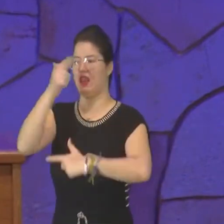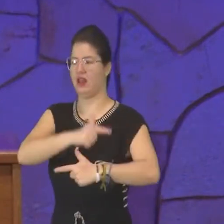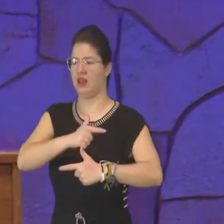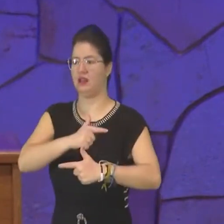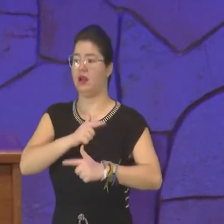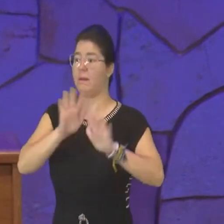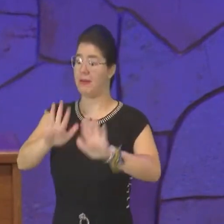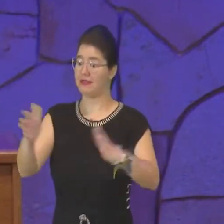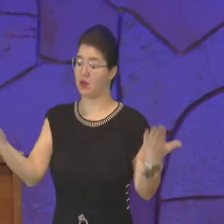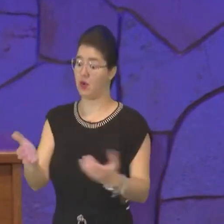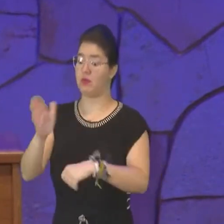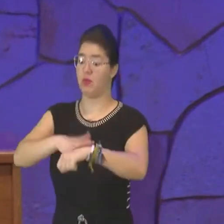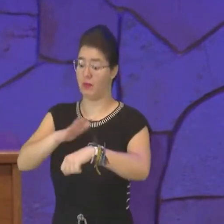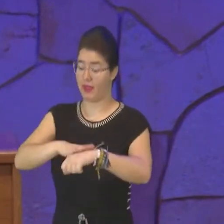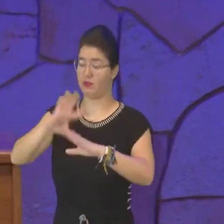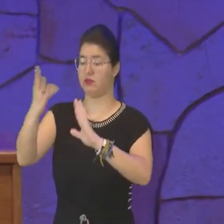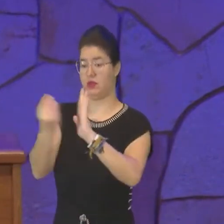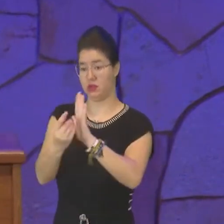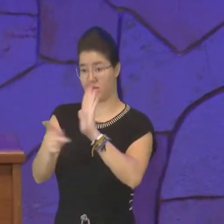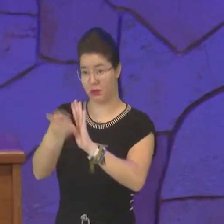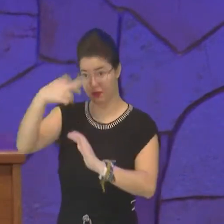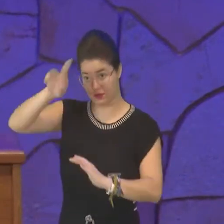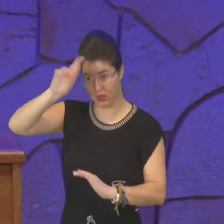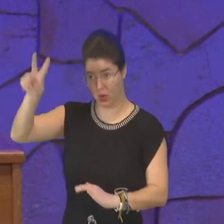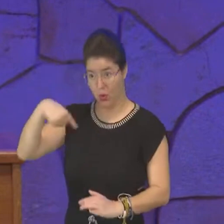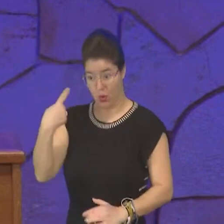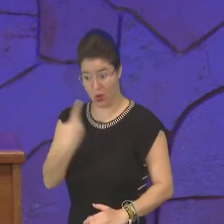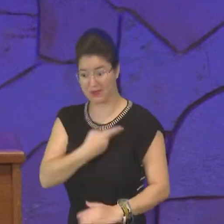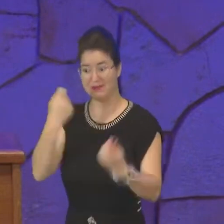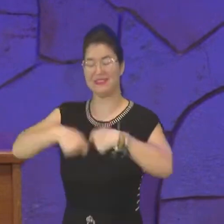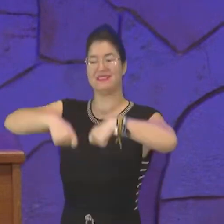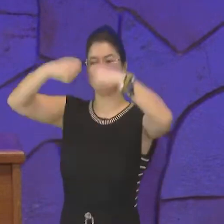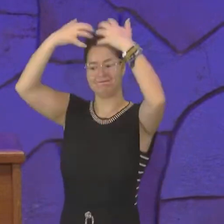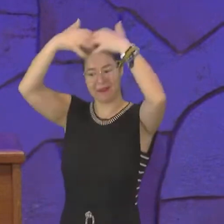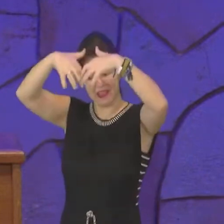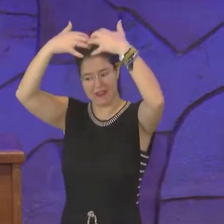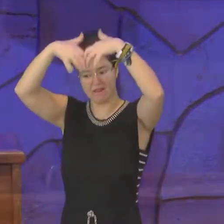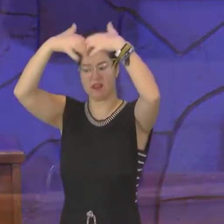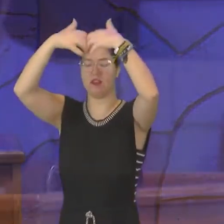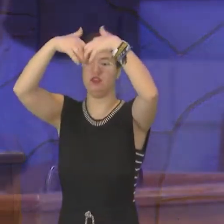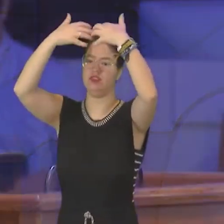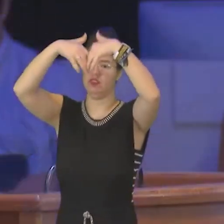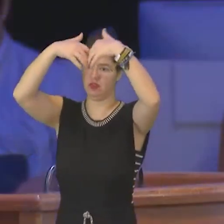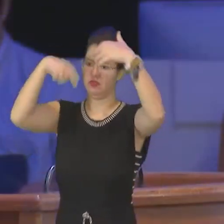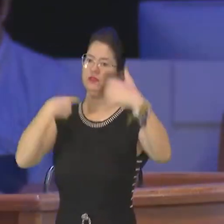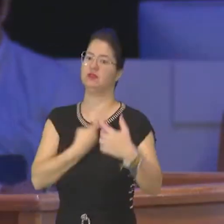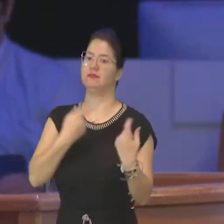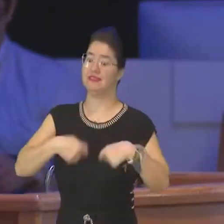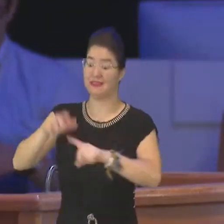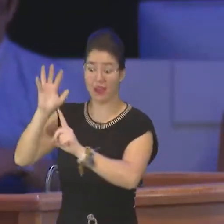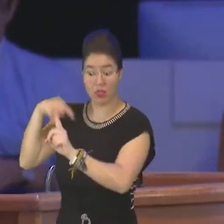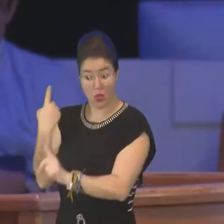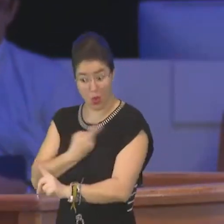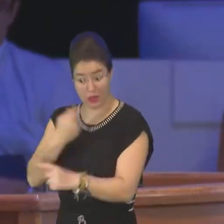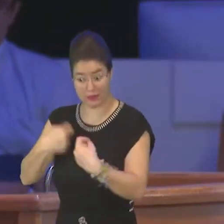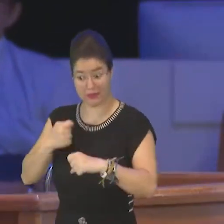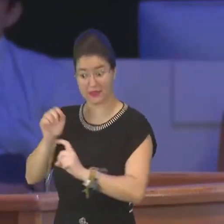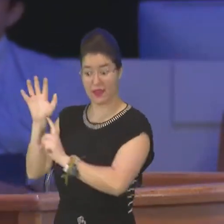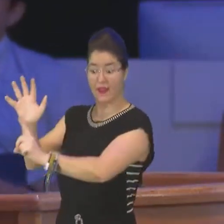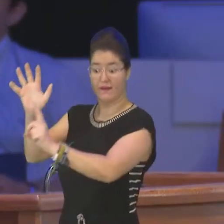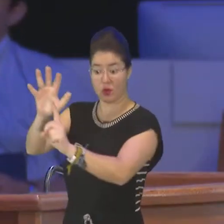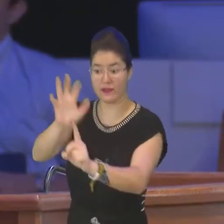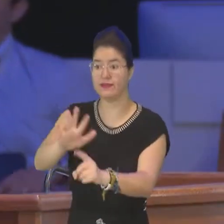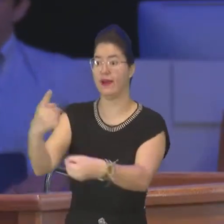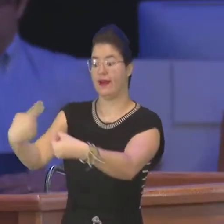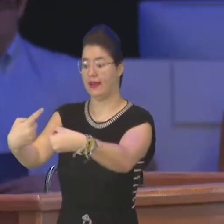que a igreja do Senhor precisa refletir sobre isso e passar a influenciar a sua